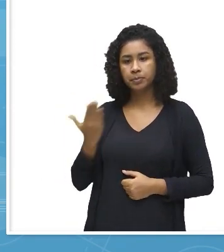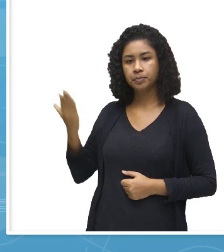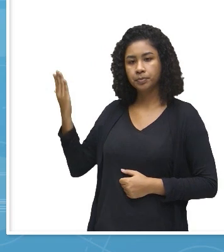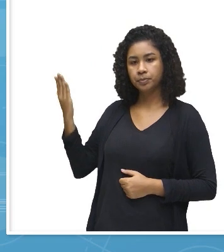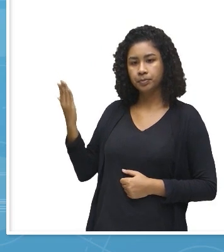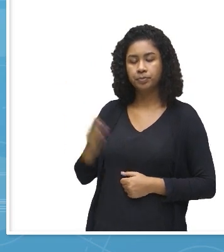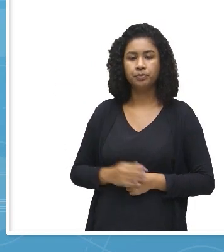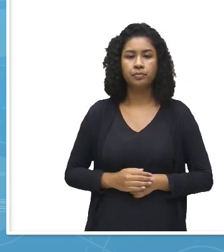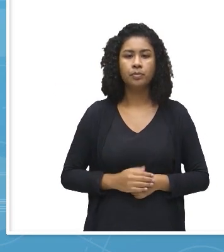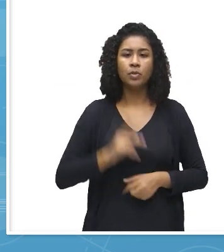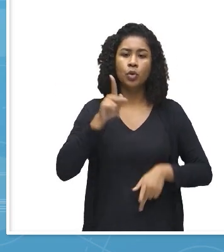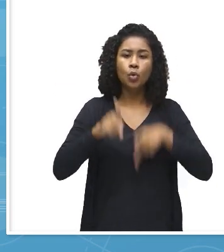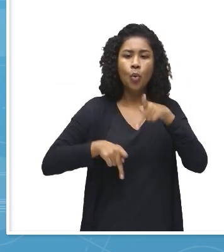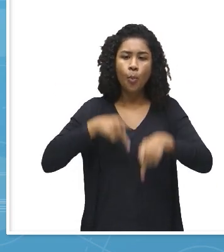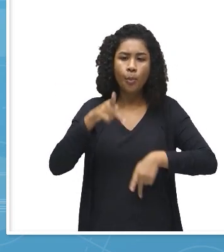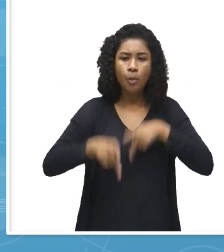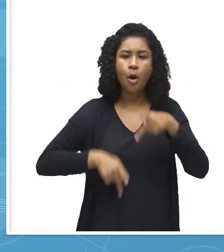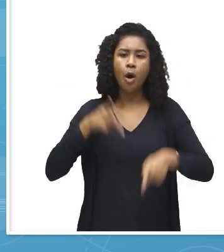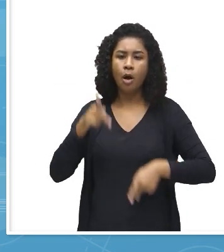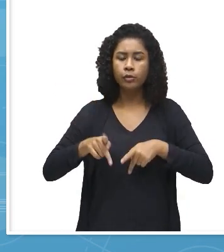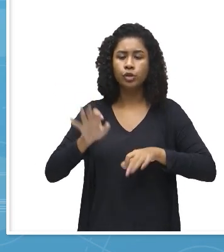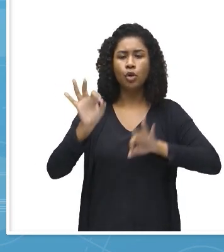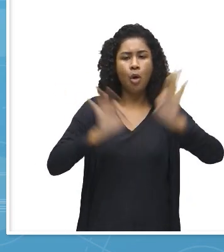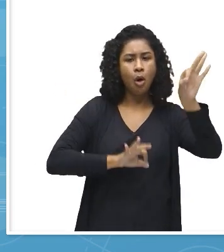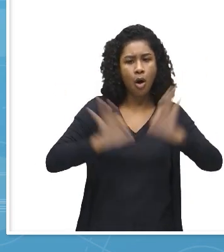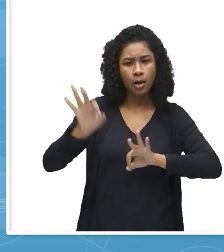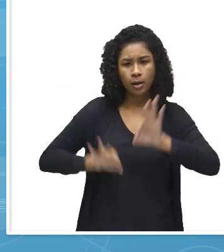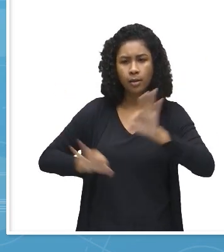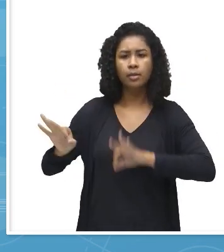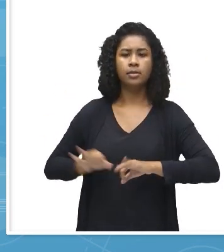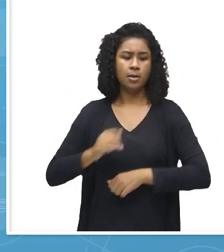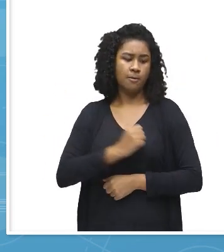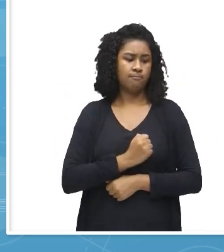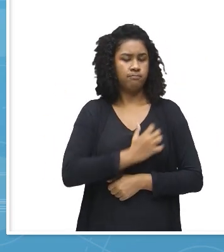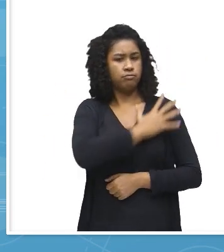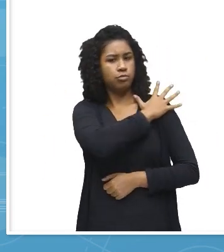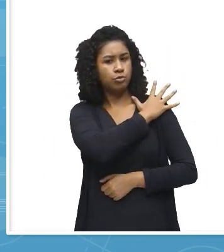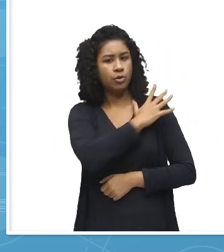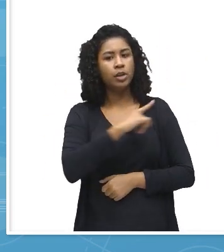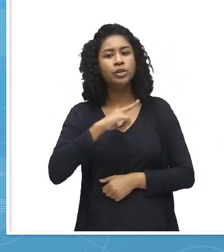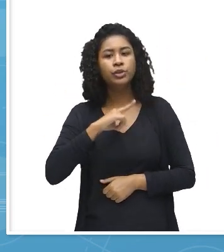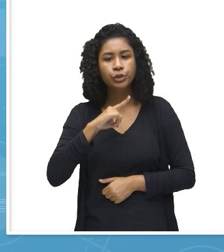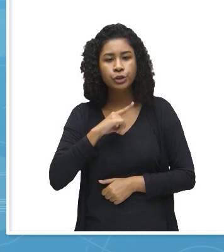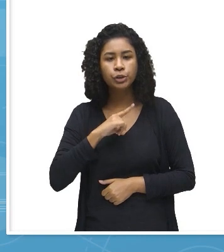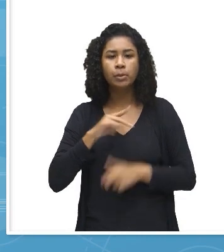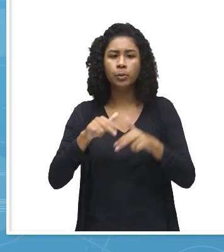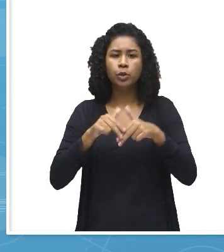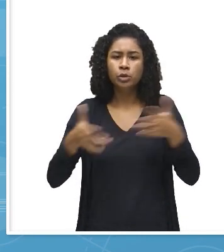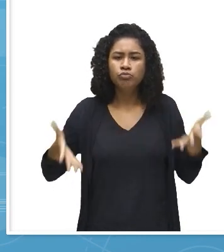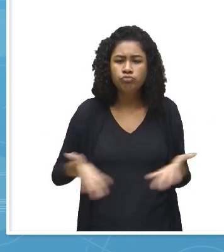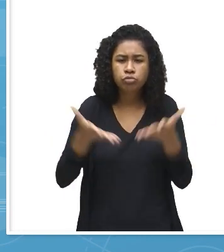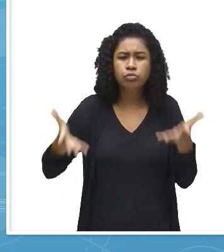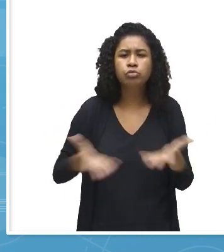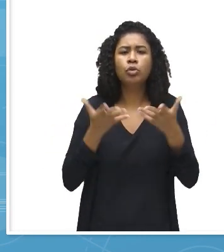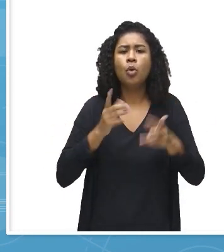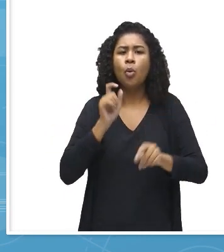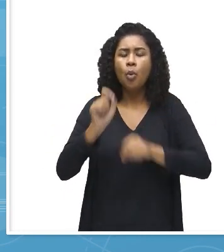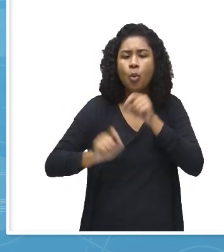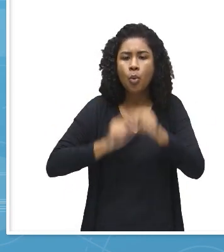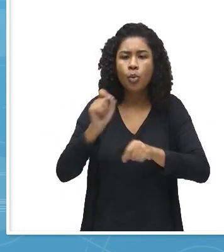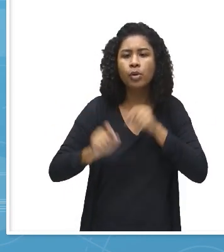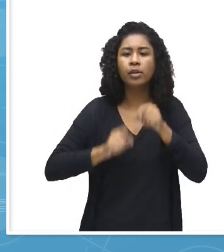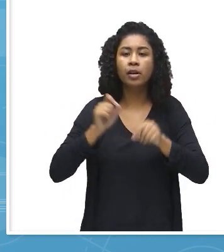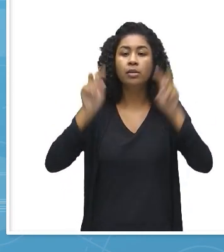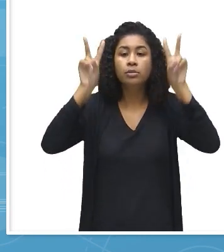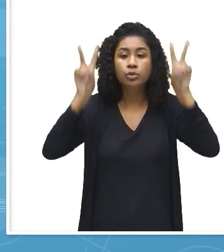eram essencialmente militarizados, tantos que eles vão influenciar essa questão também aí, né,